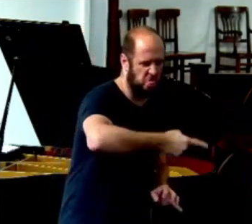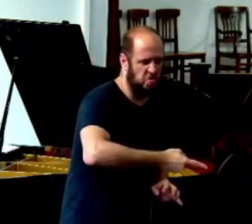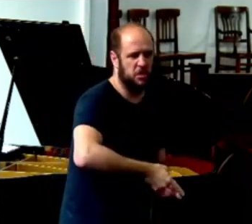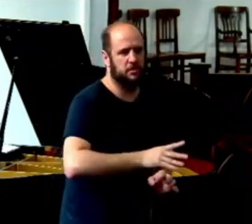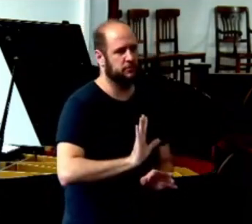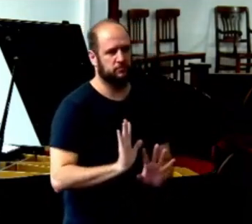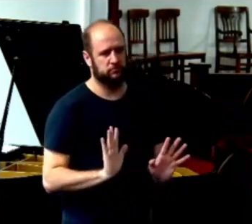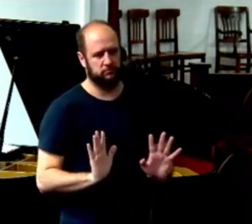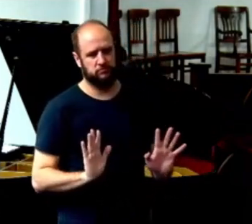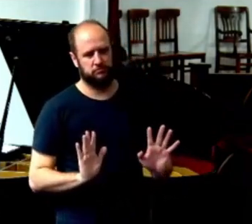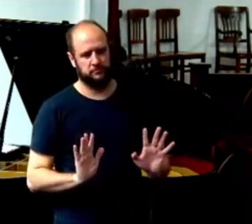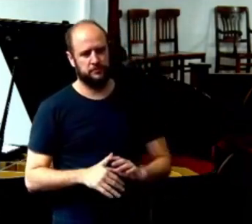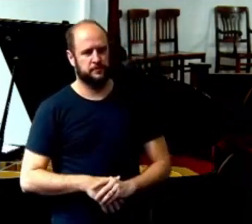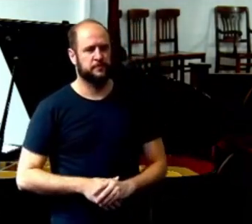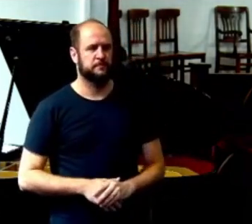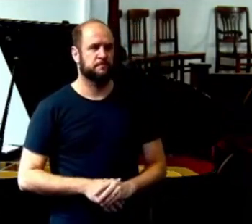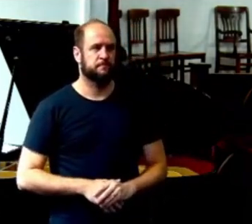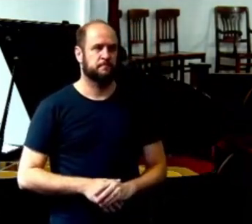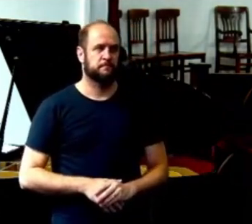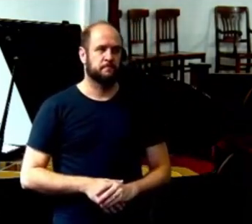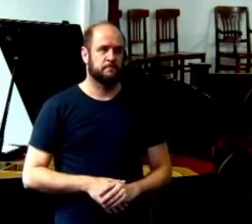fugir disso.